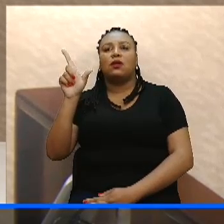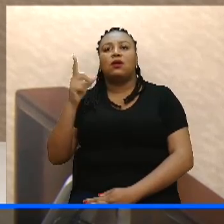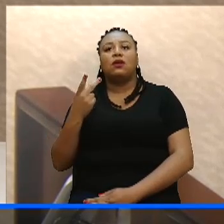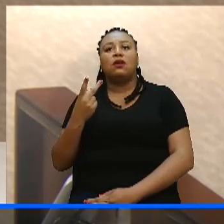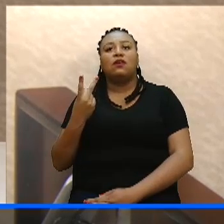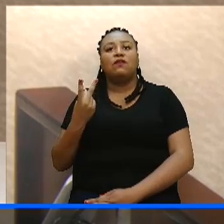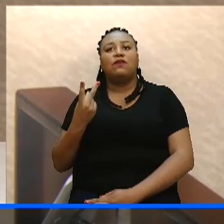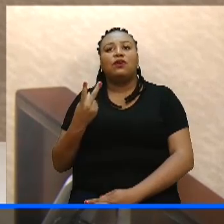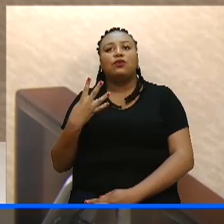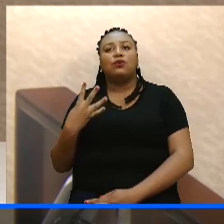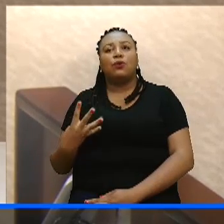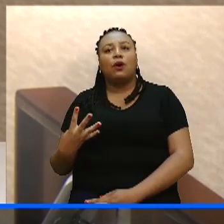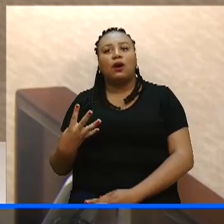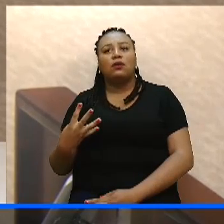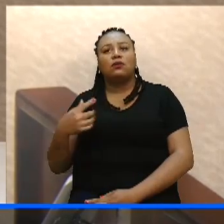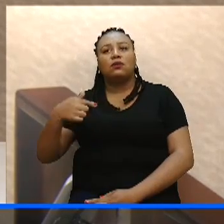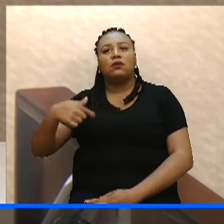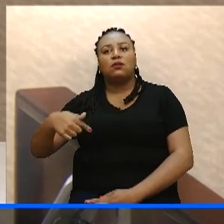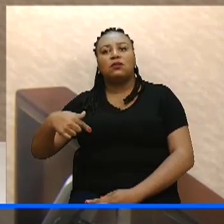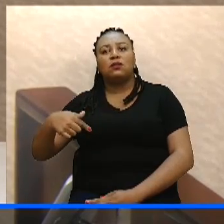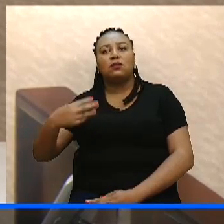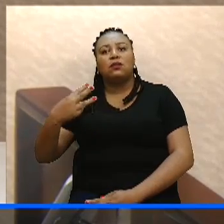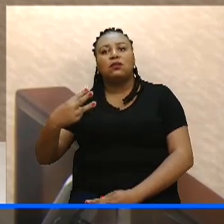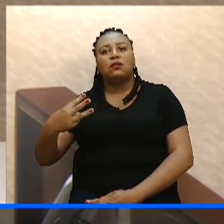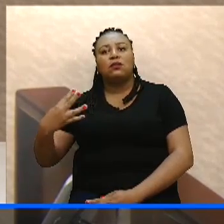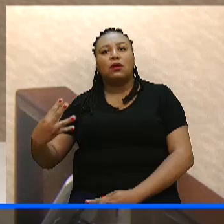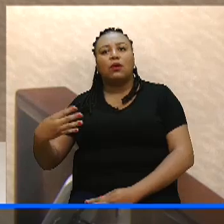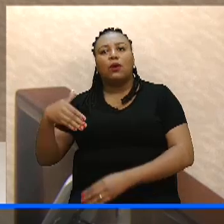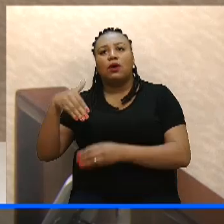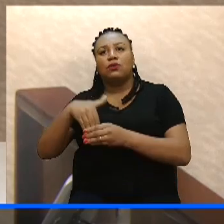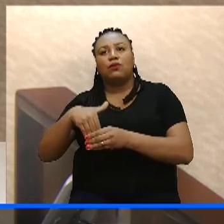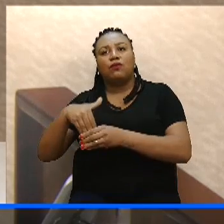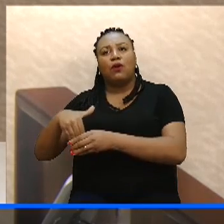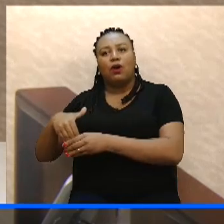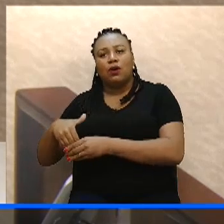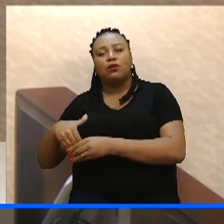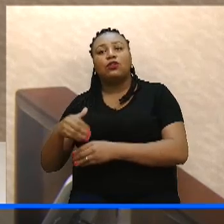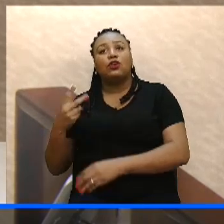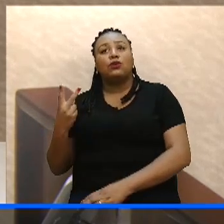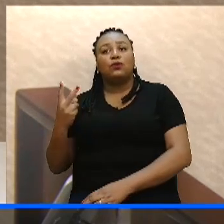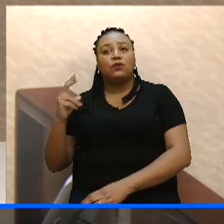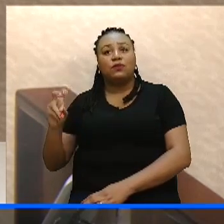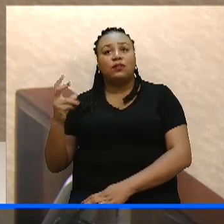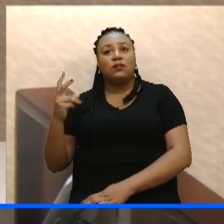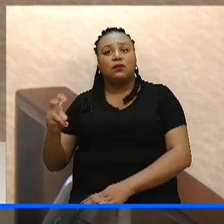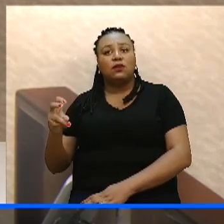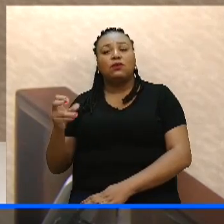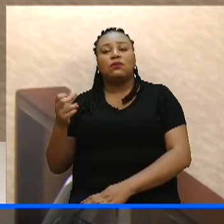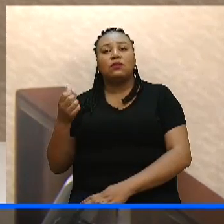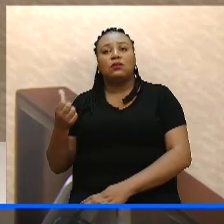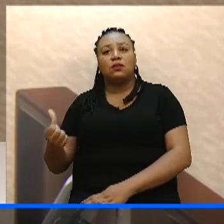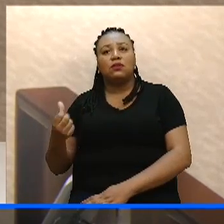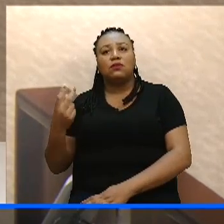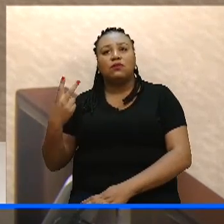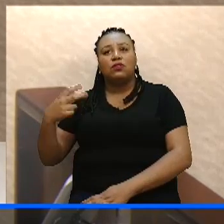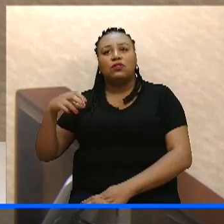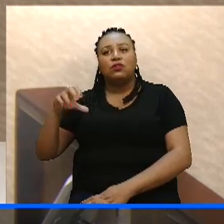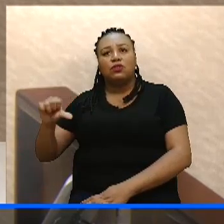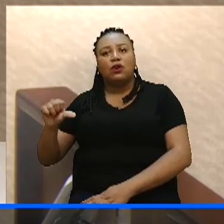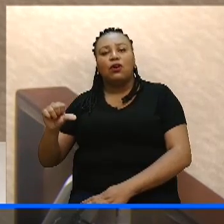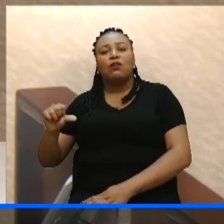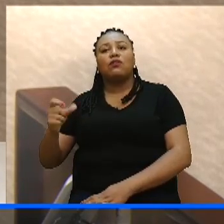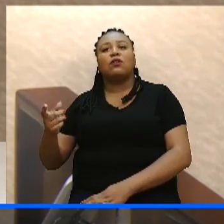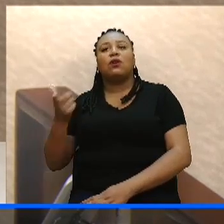24 mil 734 votos os dos 25 629 que me